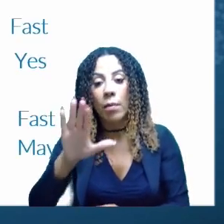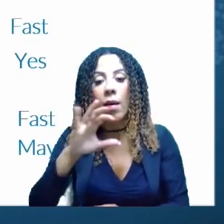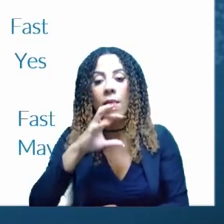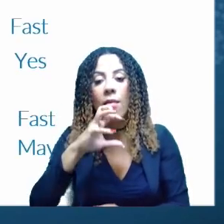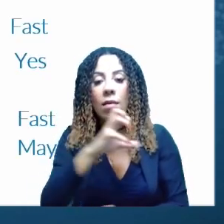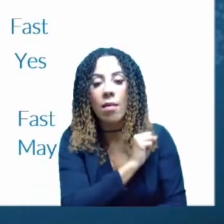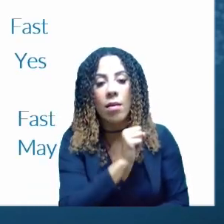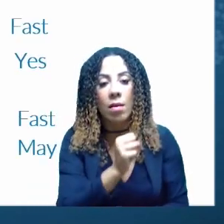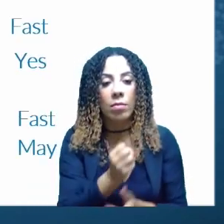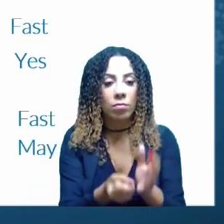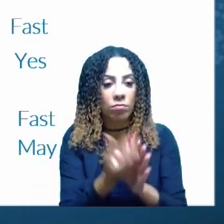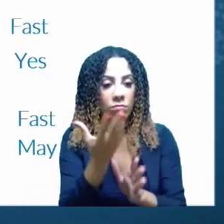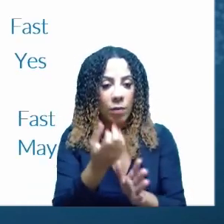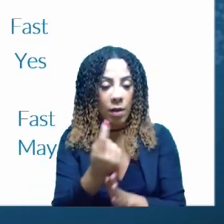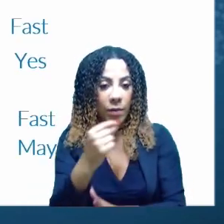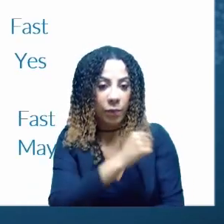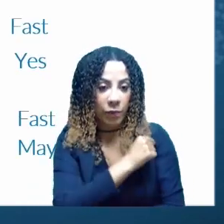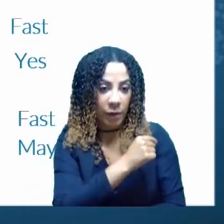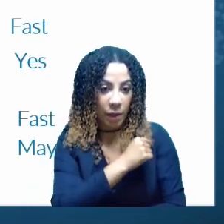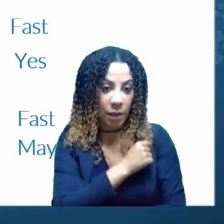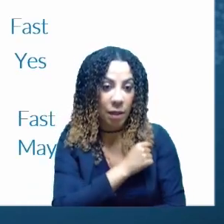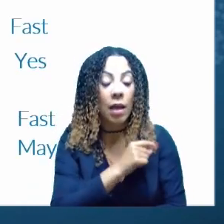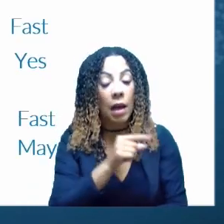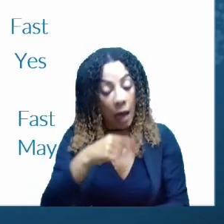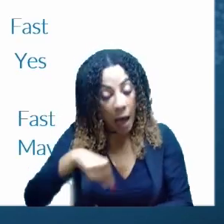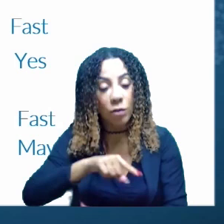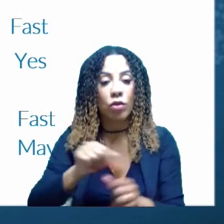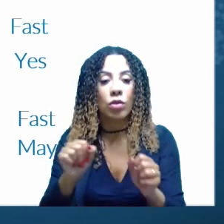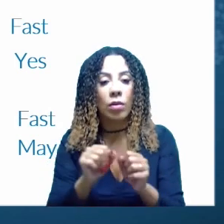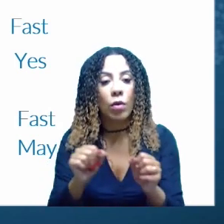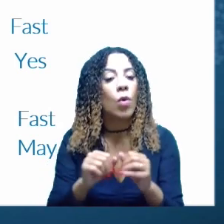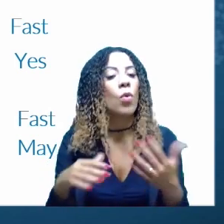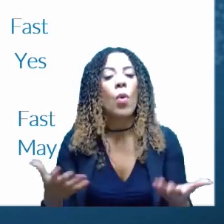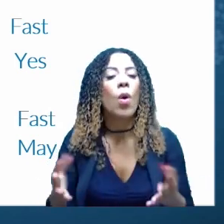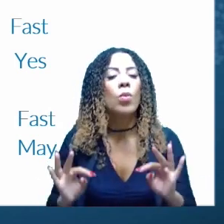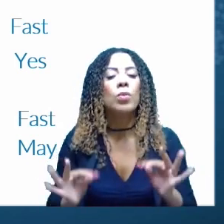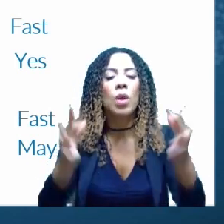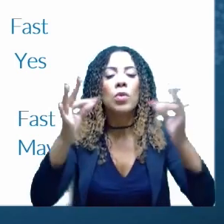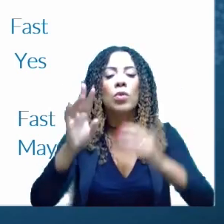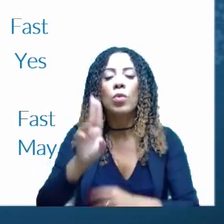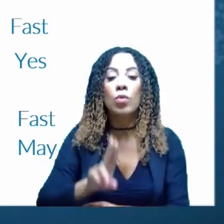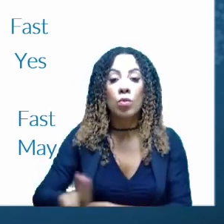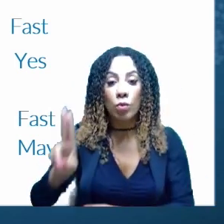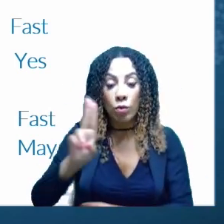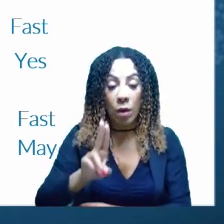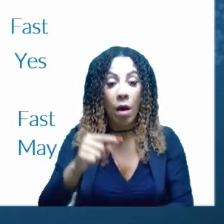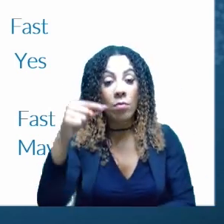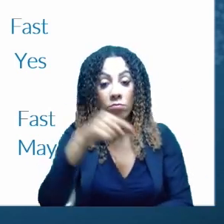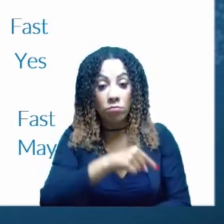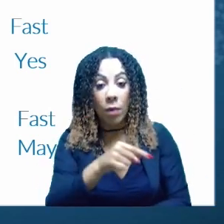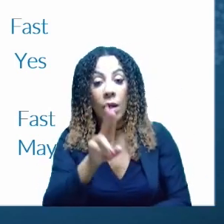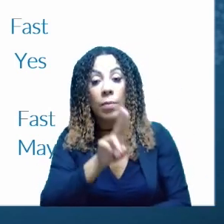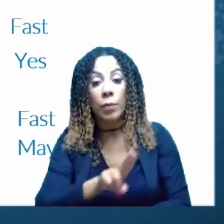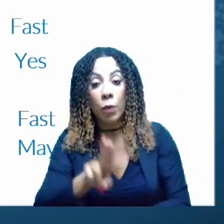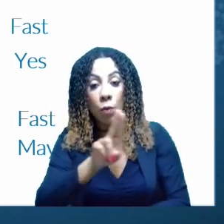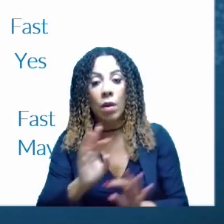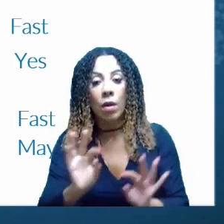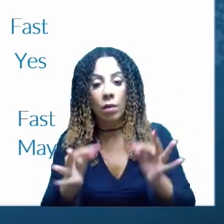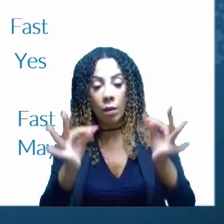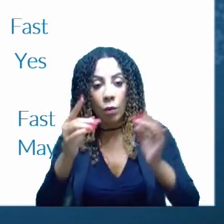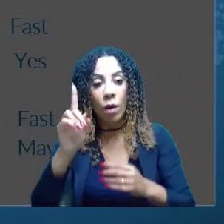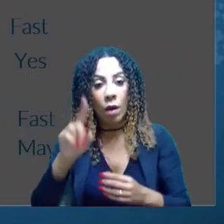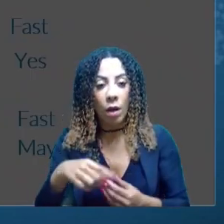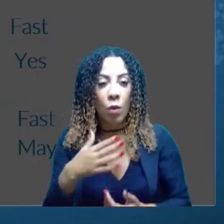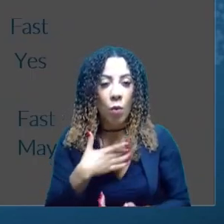da abordagem do protótipo. E é isso que nós estamos fazendo. Quais são as tecnologias utilizadas aqui? As tecnologias utilizadas,